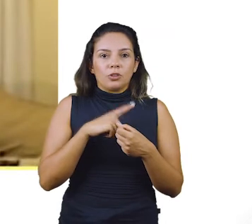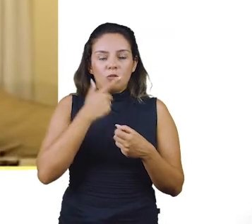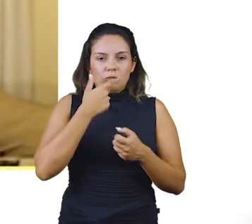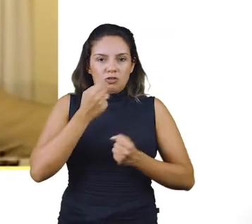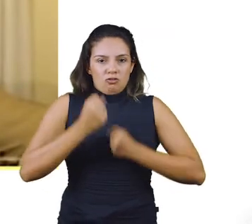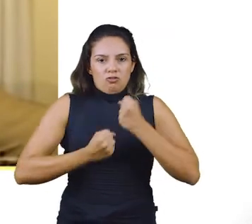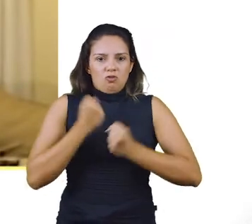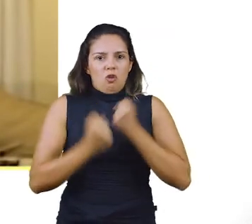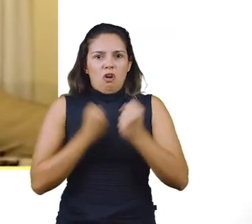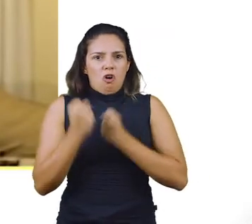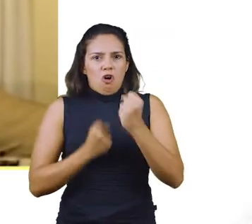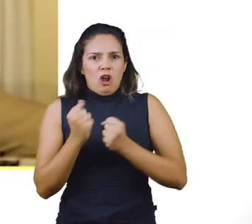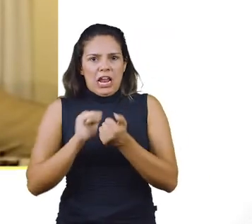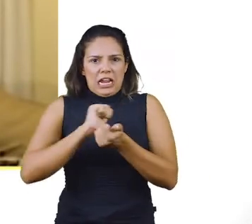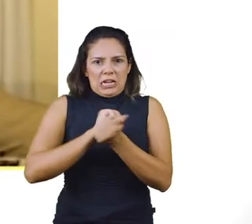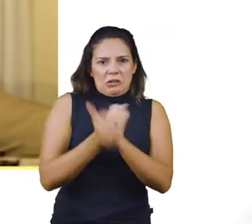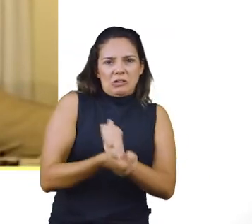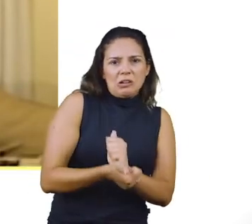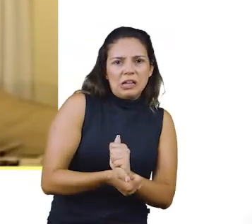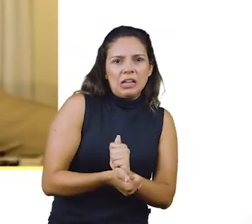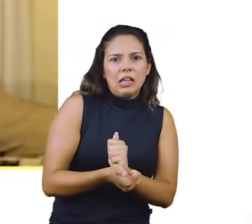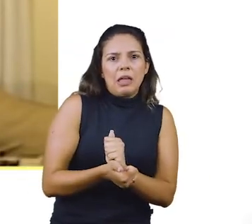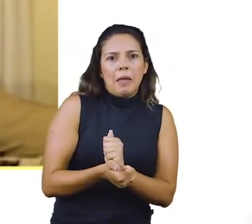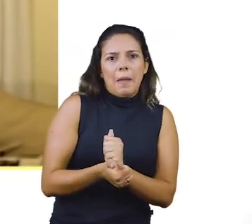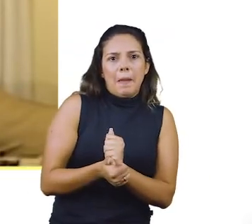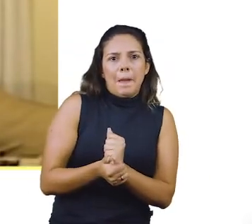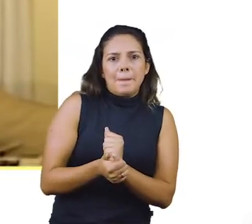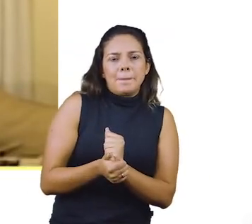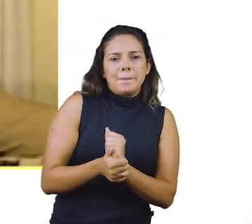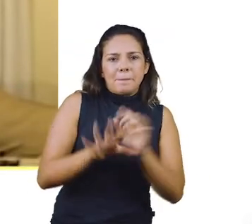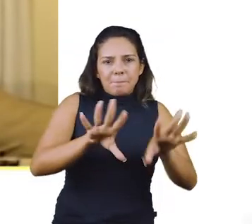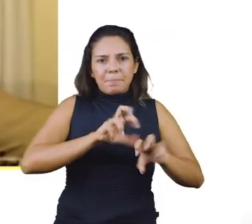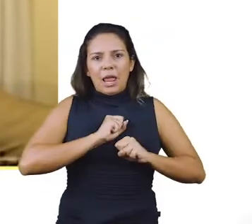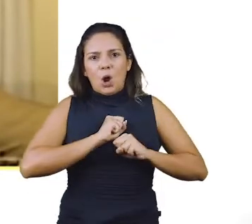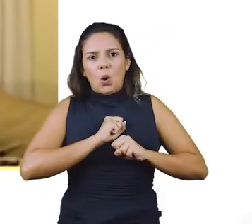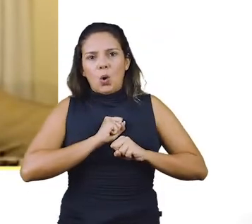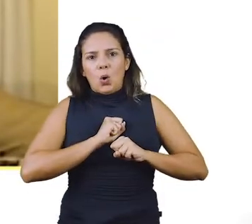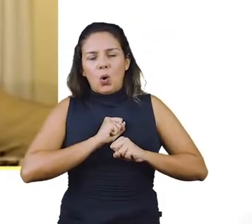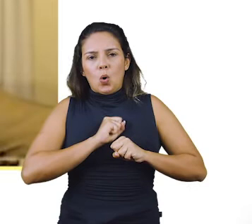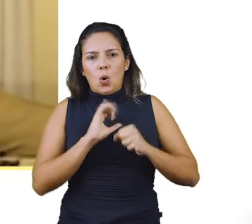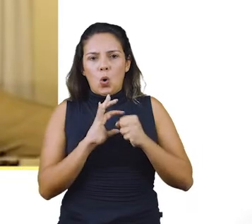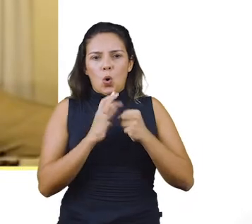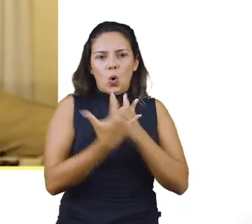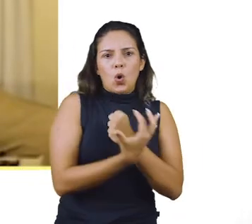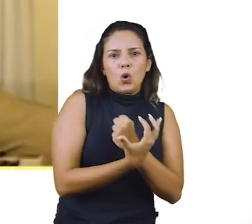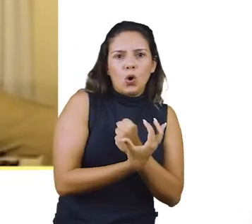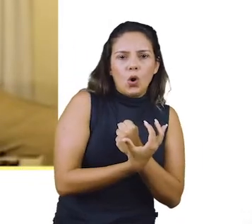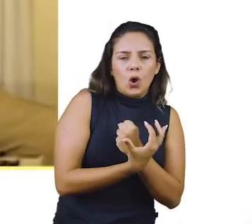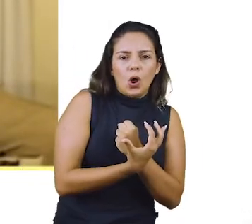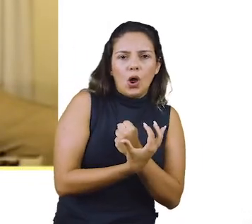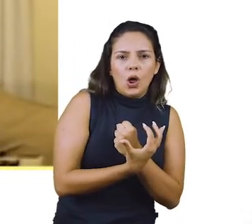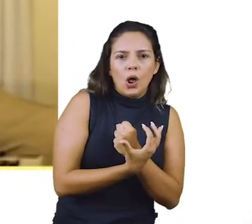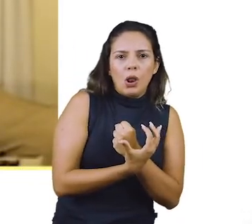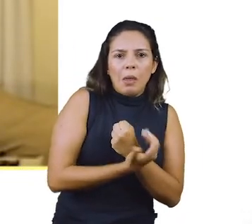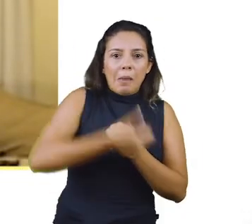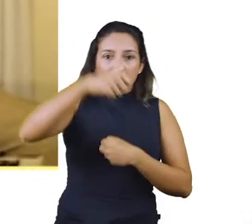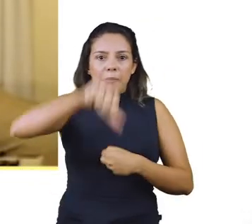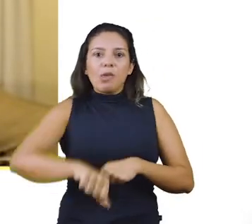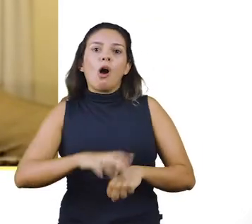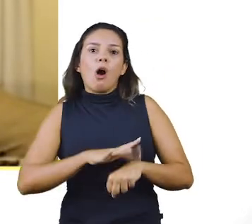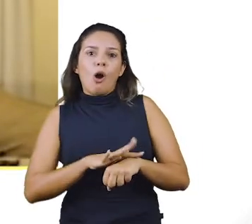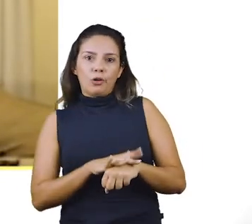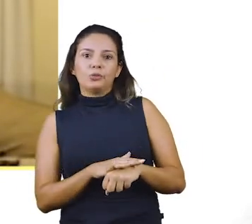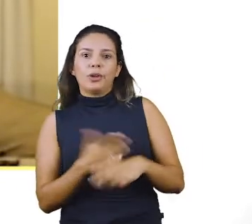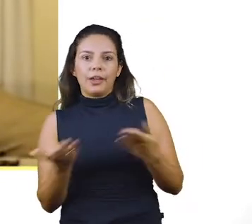jovem que passou muito mal com essa doença, e de uma pessoa que foi assintomática. Então, a gente não sabe o que vai ser